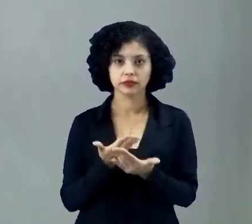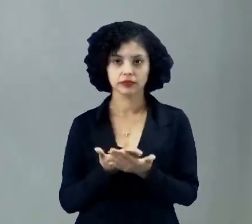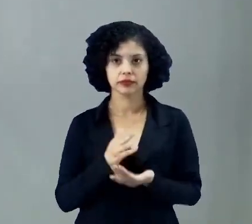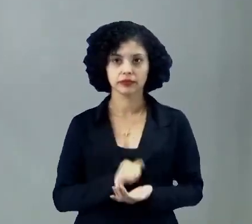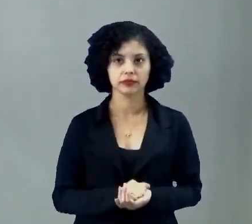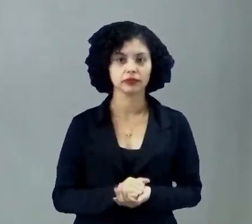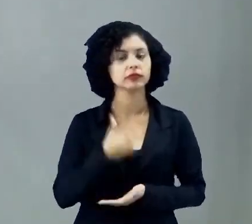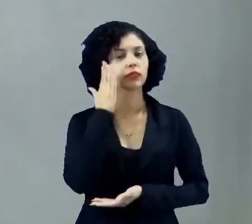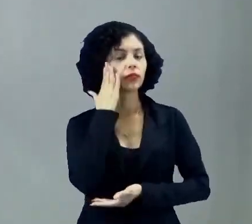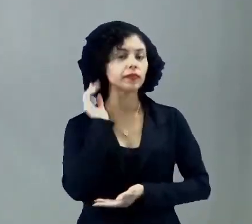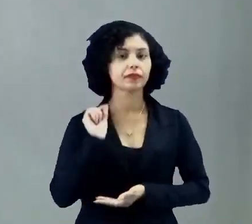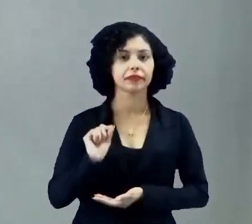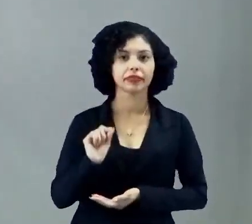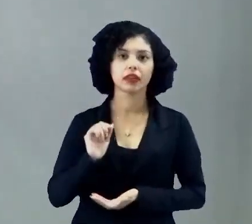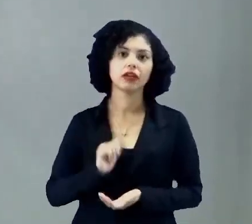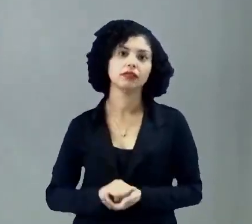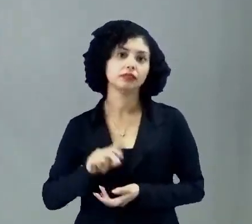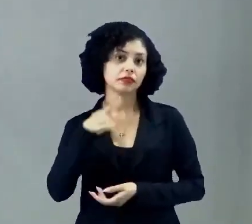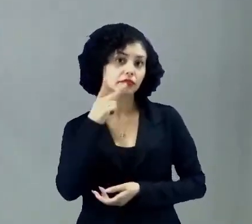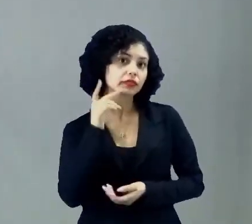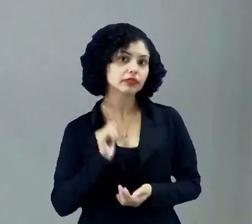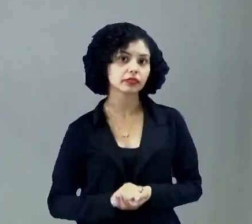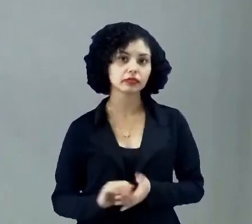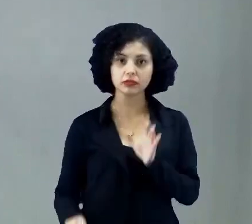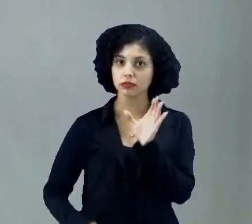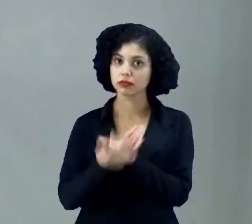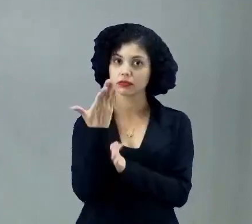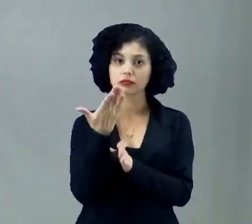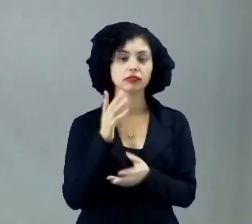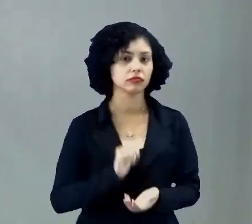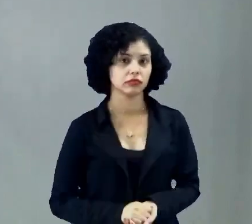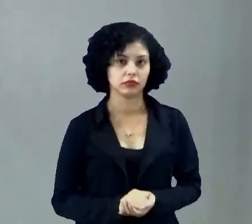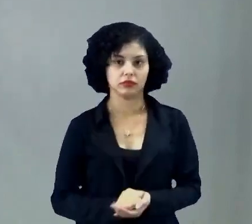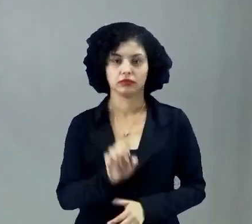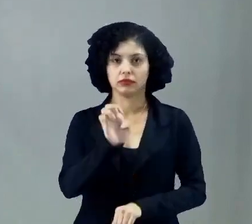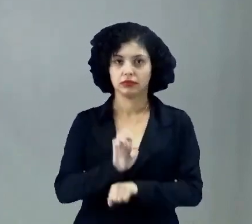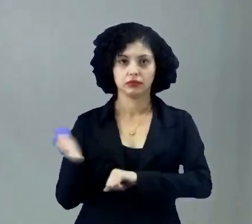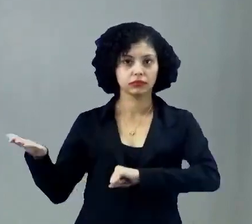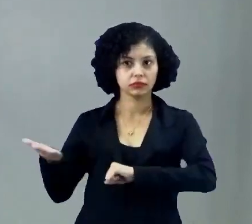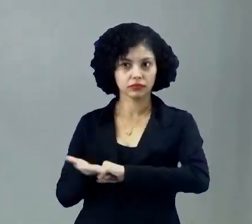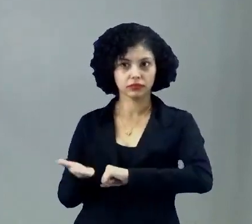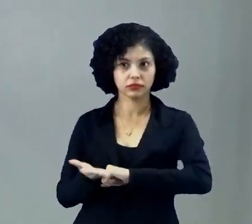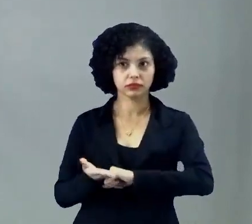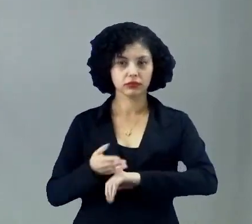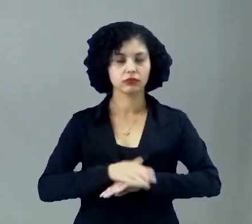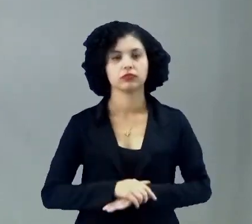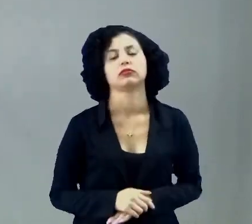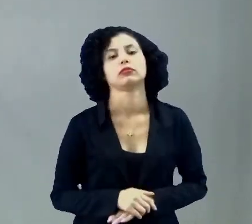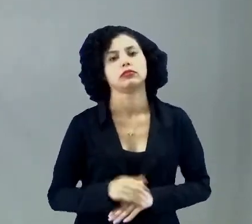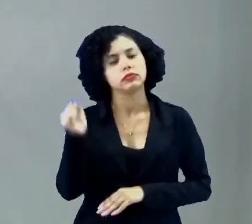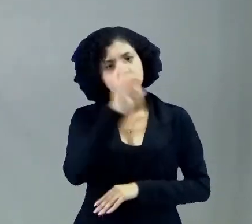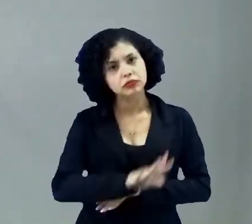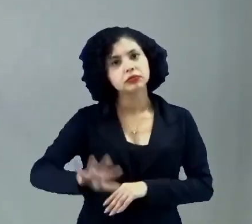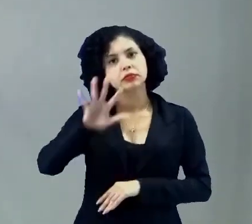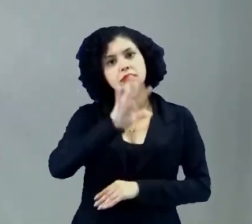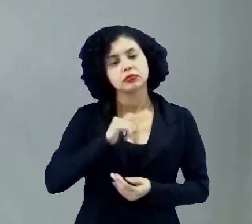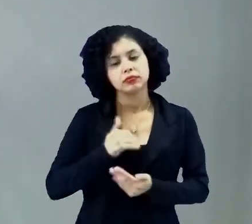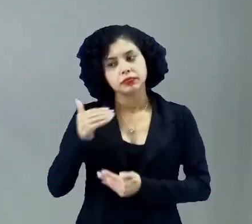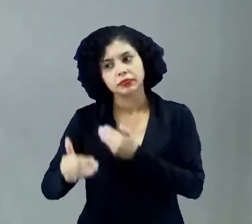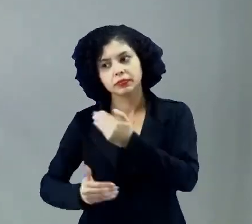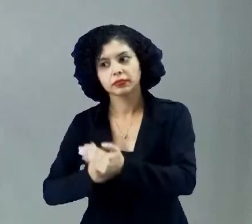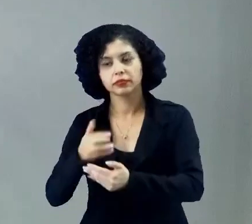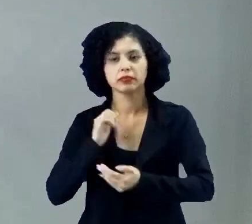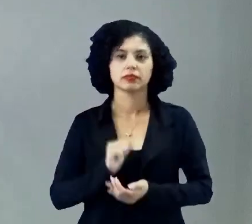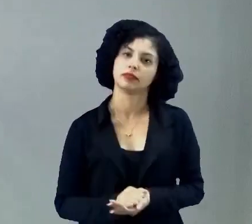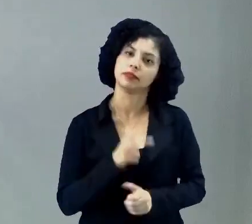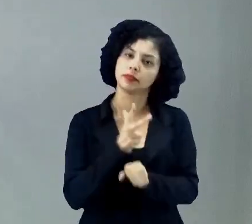vamos compreender a respeito da formação do Estado moderno. Geralmente, ao longo das